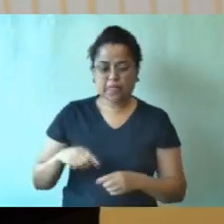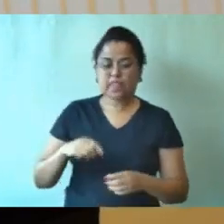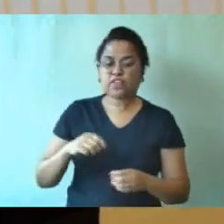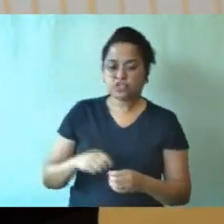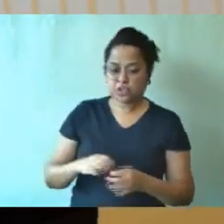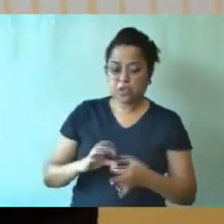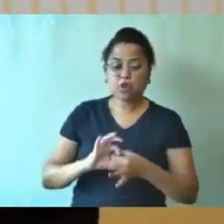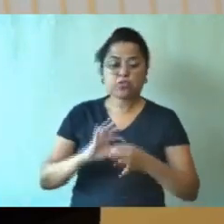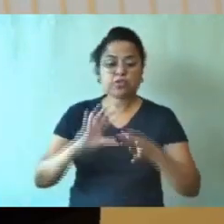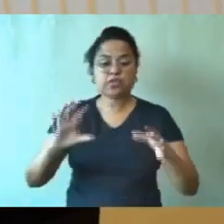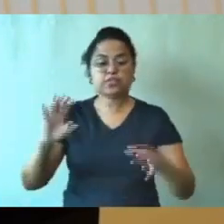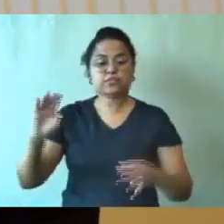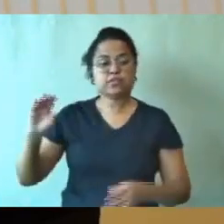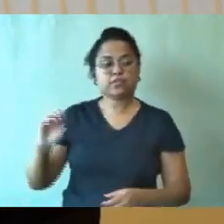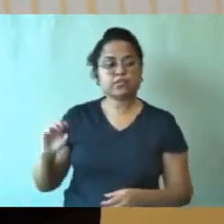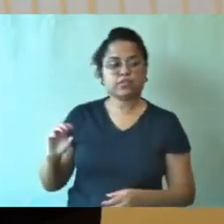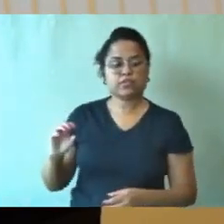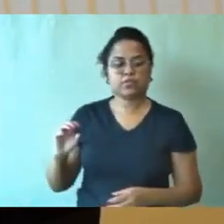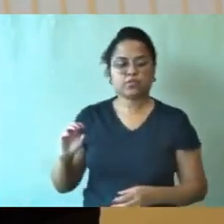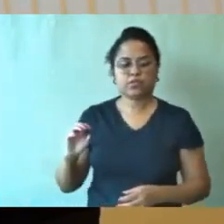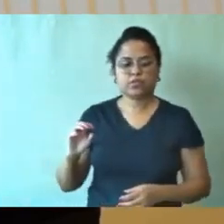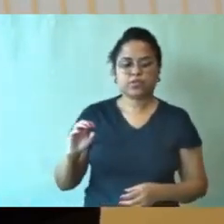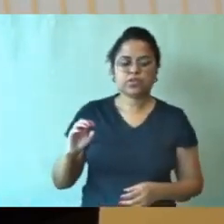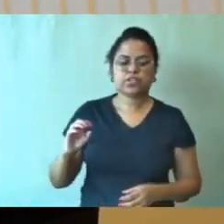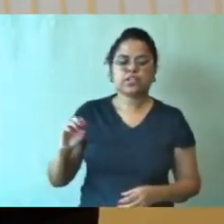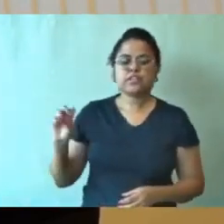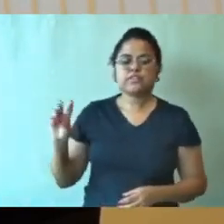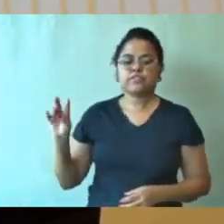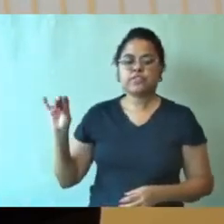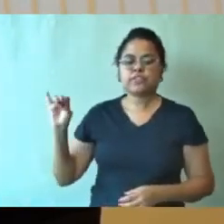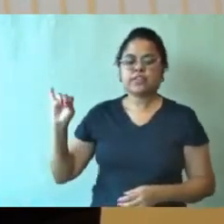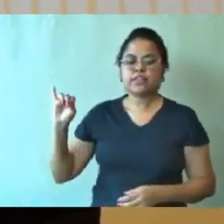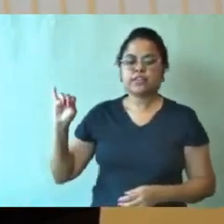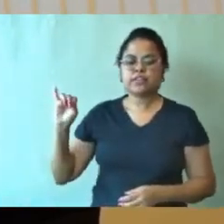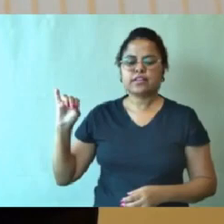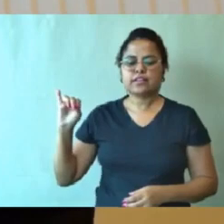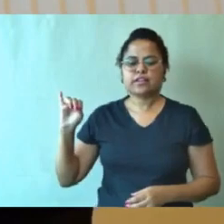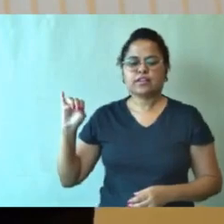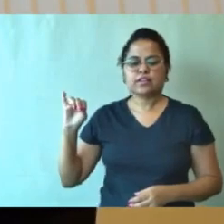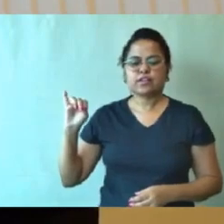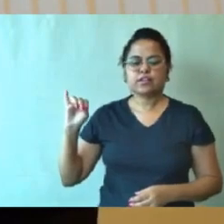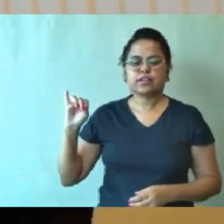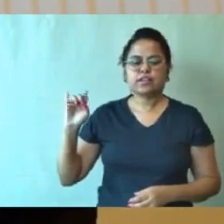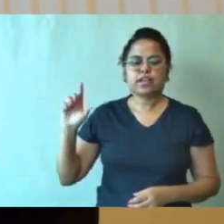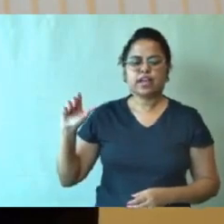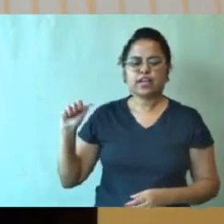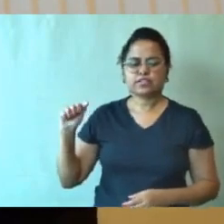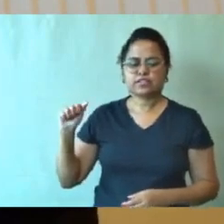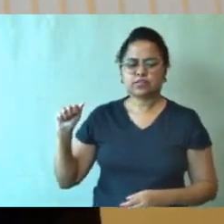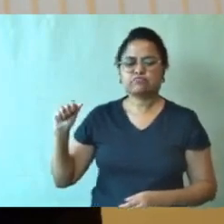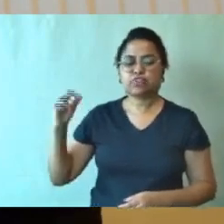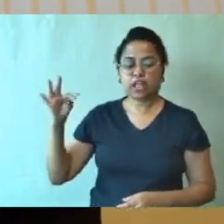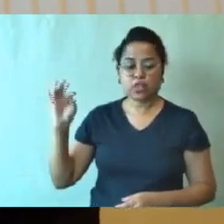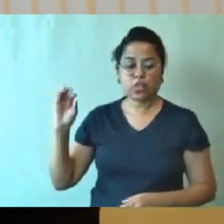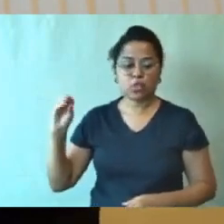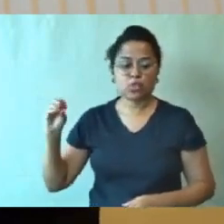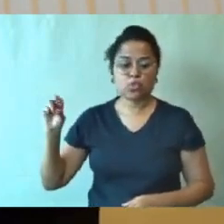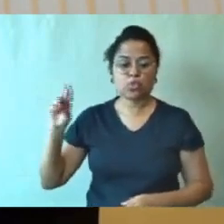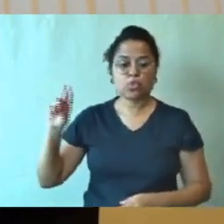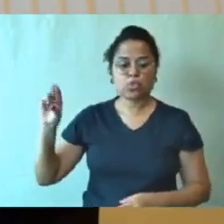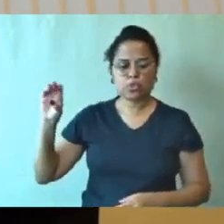Torres para que o recurso em nome dela fosse repassado com uma determinada empresa que repassou para a BH Leste.